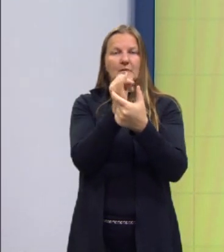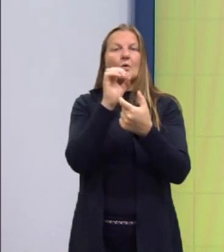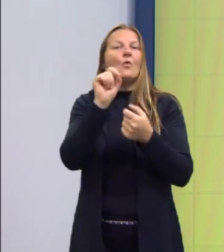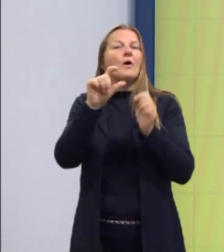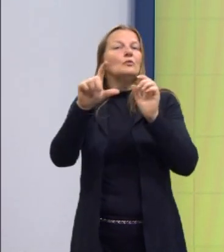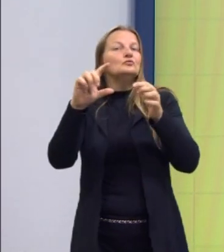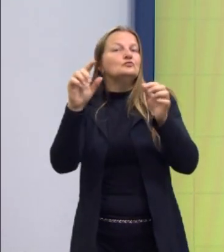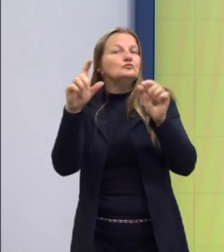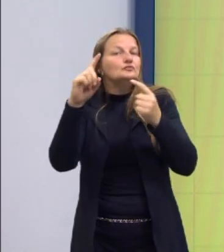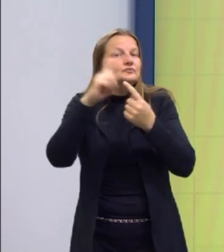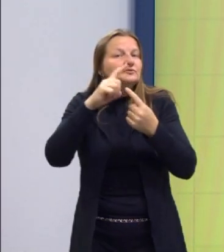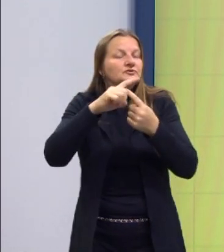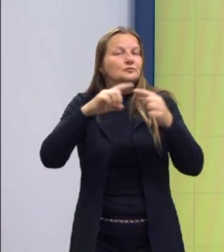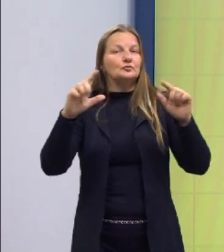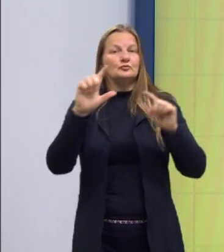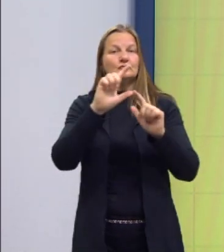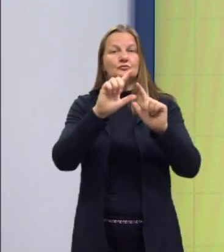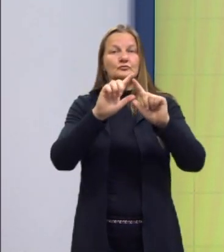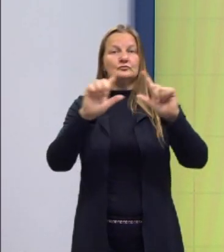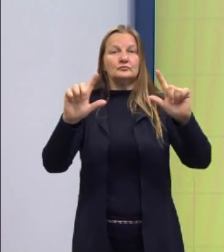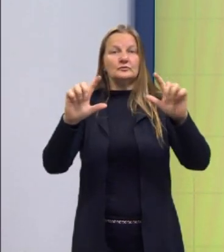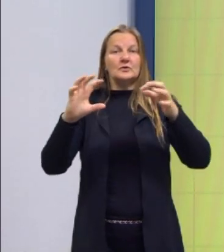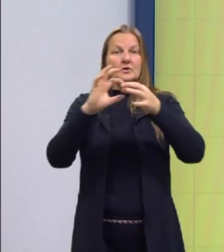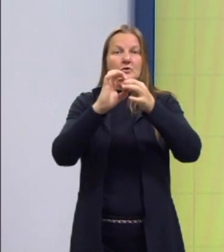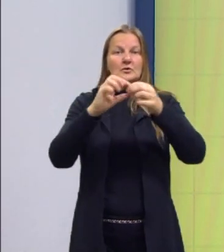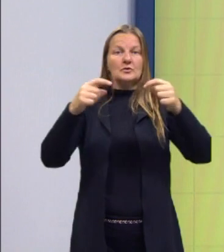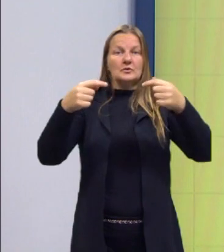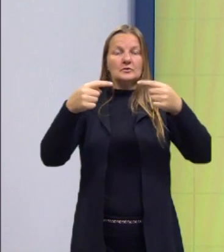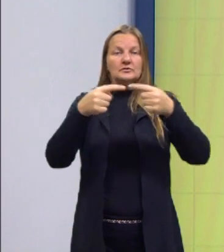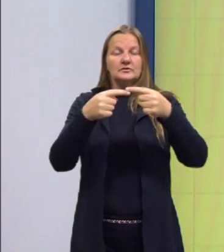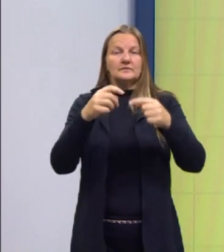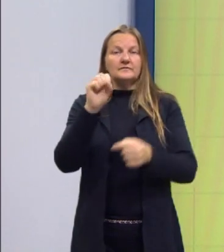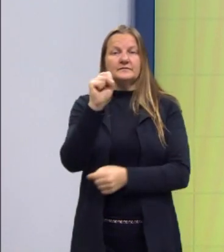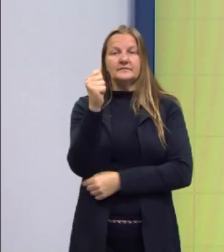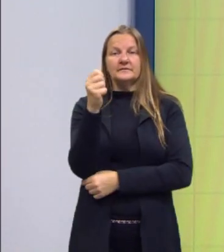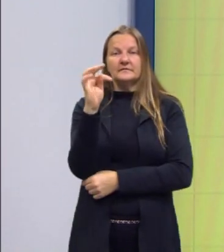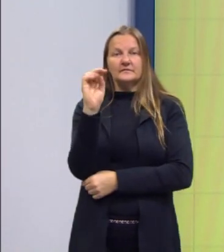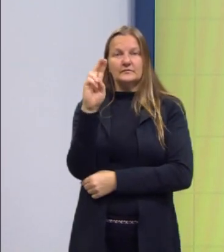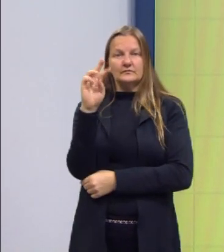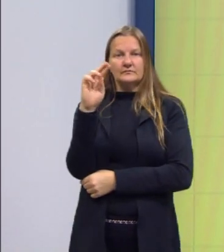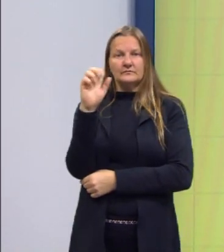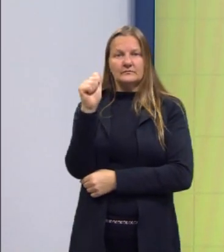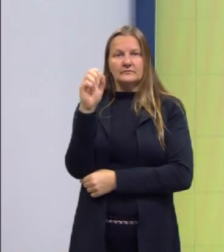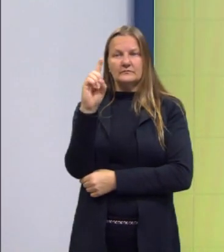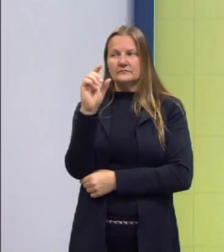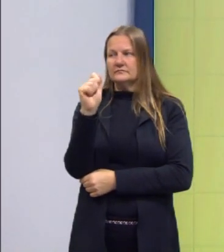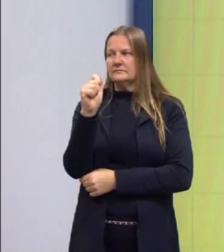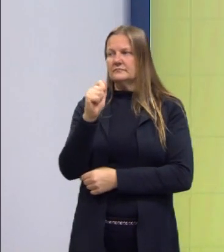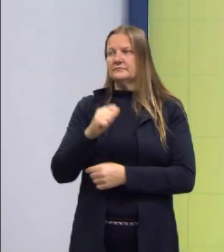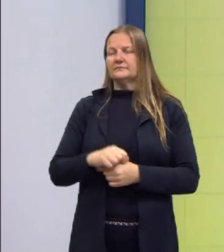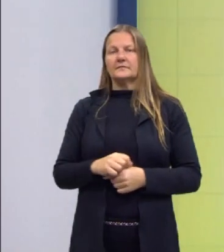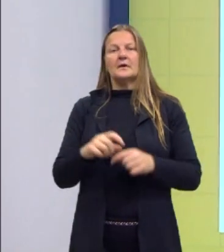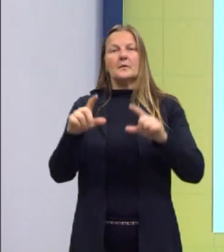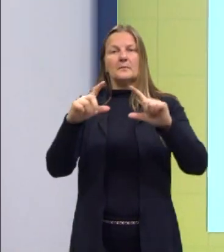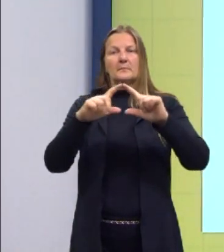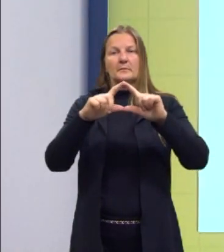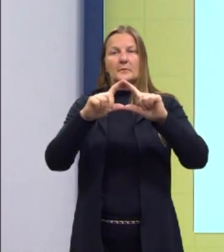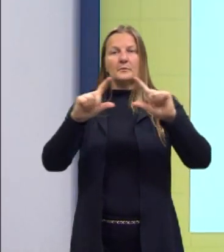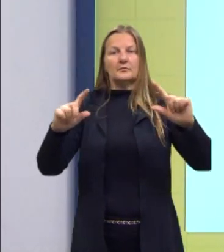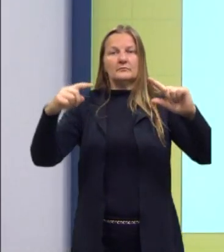que tem naquela cadeia carbônica se uma cadeia saturada ou seja lembrando aí das características das cadeias